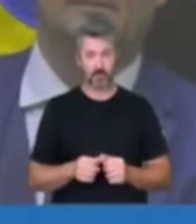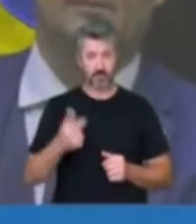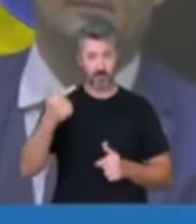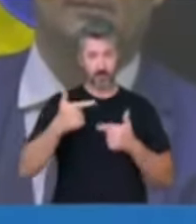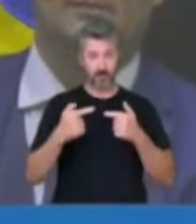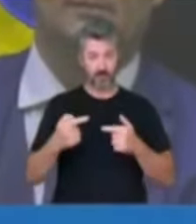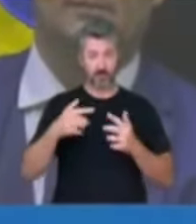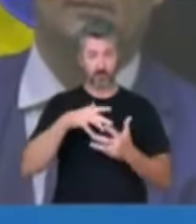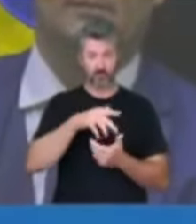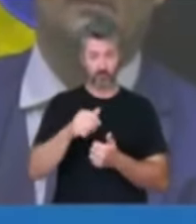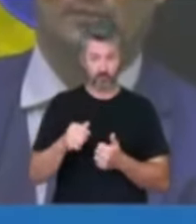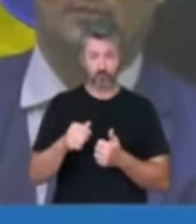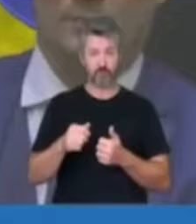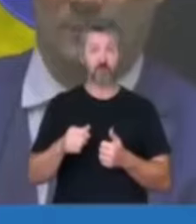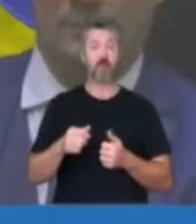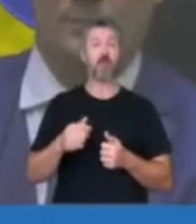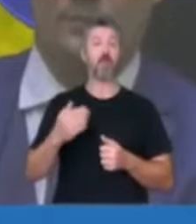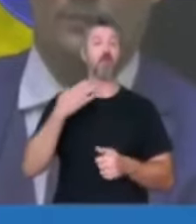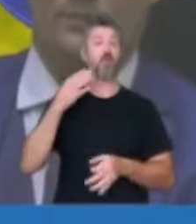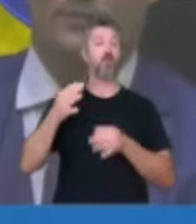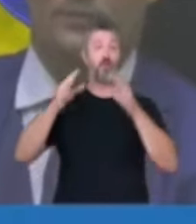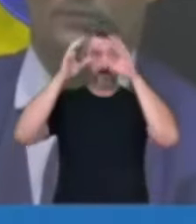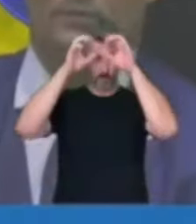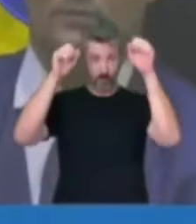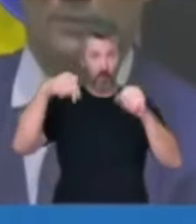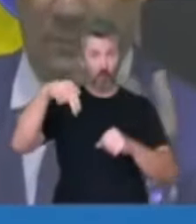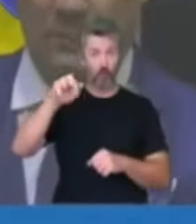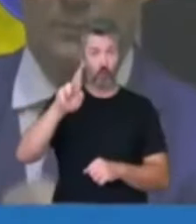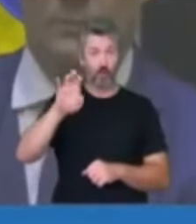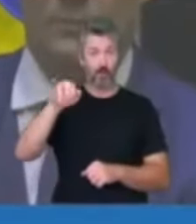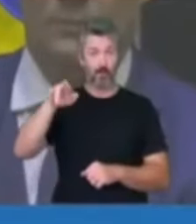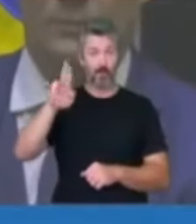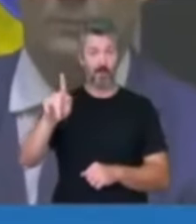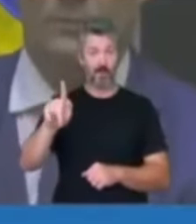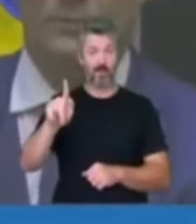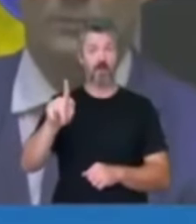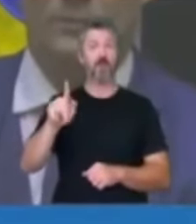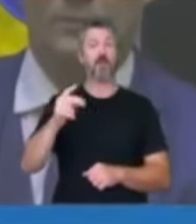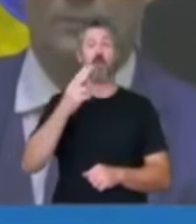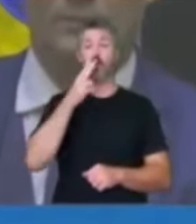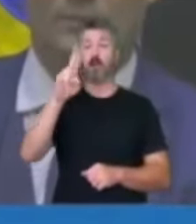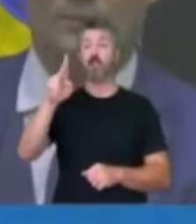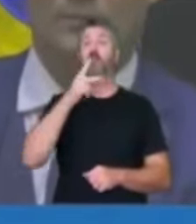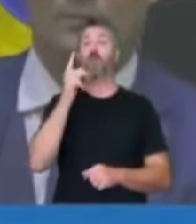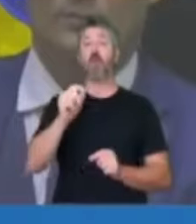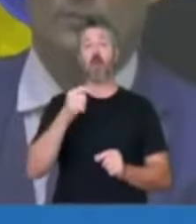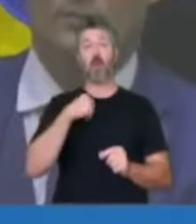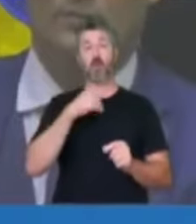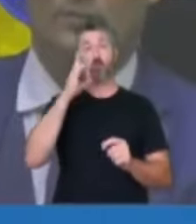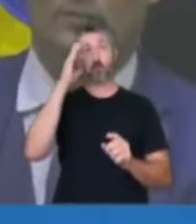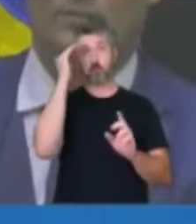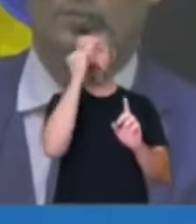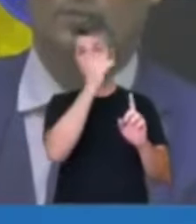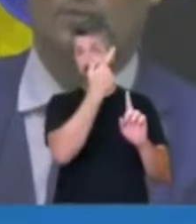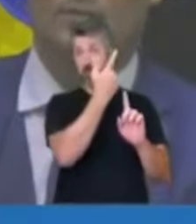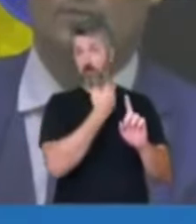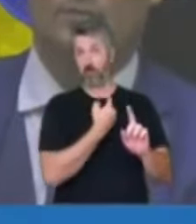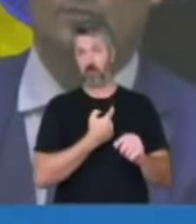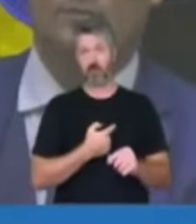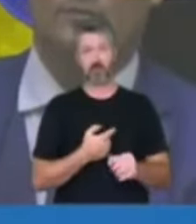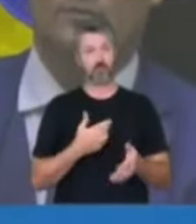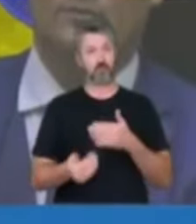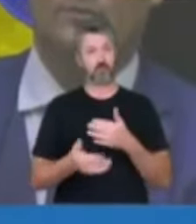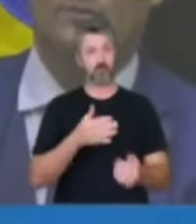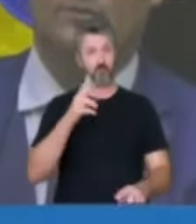mundial tribunal de Nuremberg os nazistas falavam isso eu estava apenas cumprindo ordens e não foram aliviados tá vou